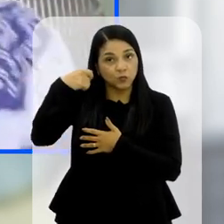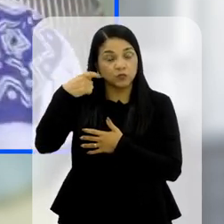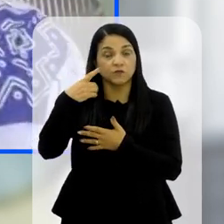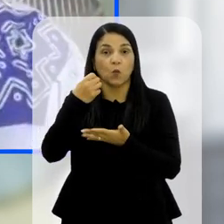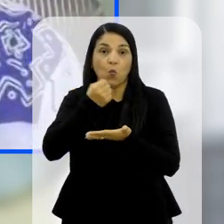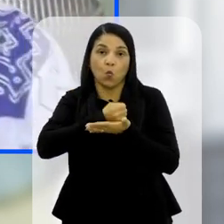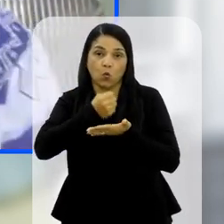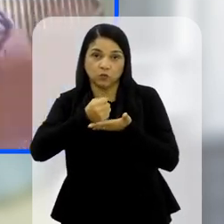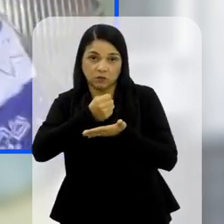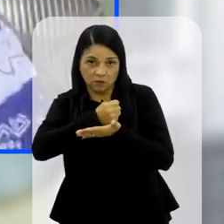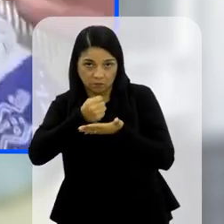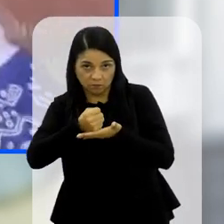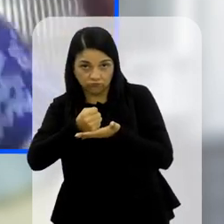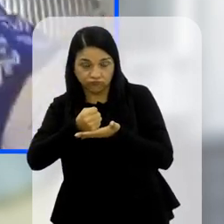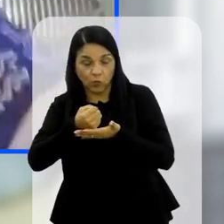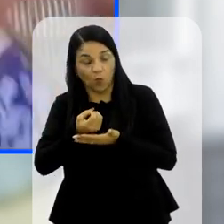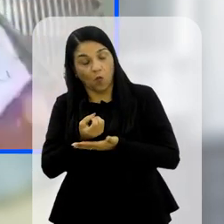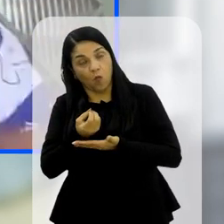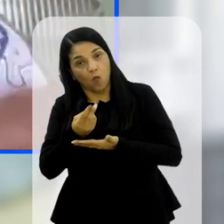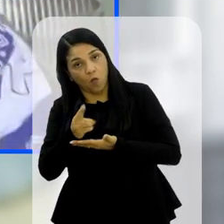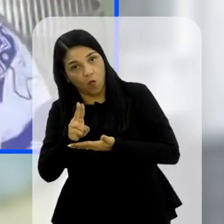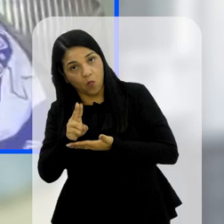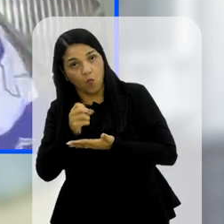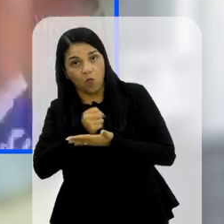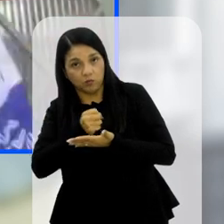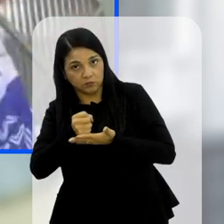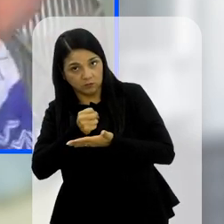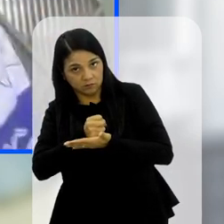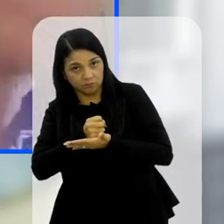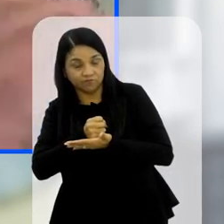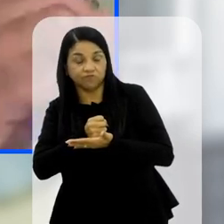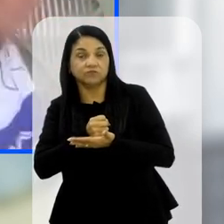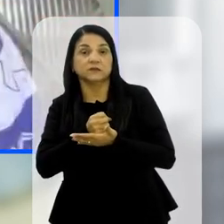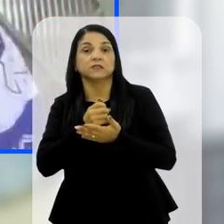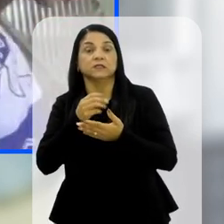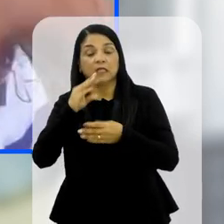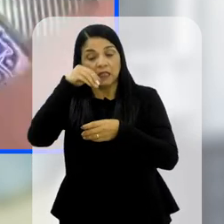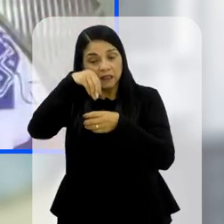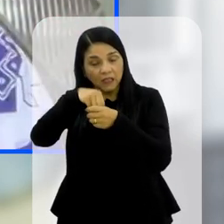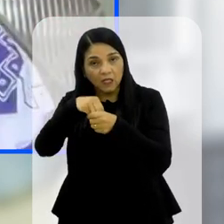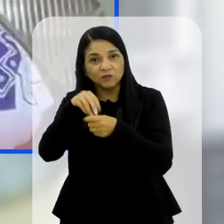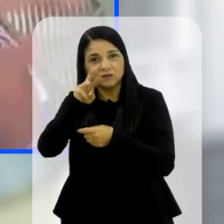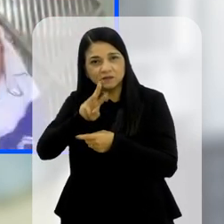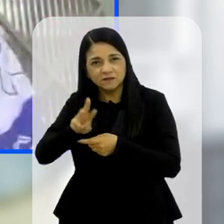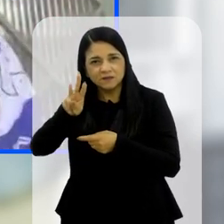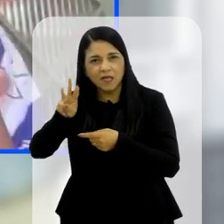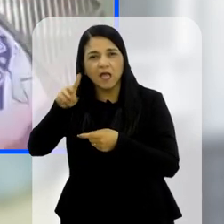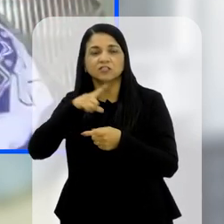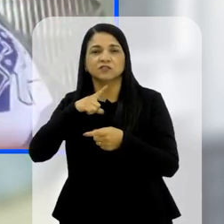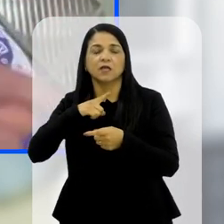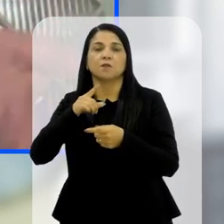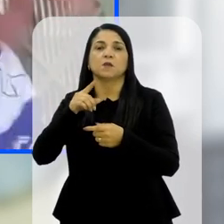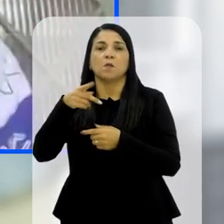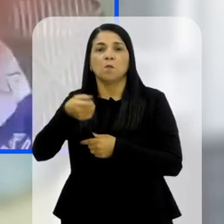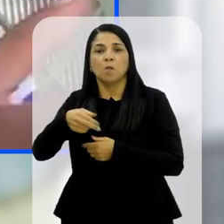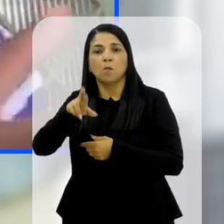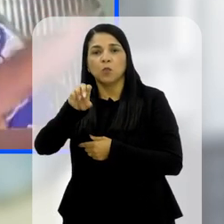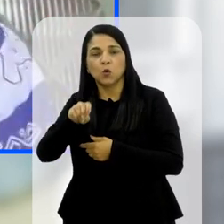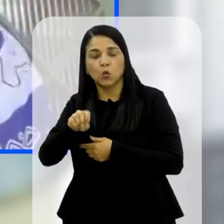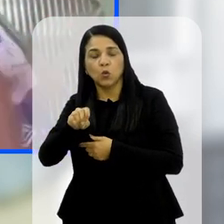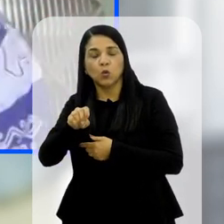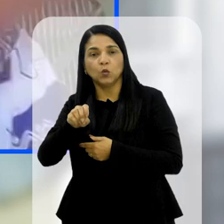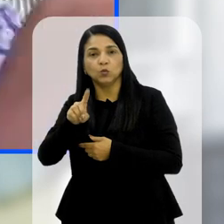for um contratante, vai ter lá dentro desse site uma opção para autor, para produtor de elenco,